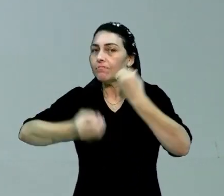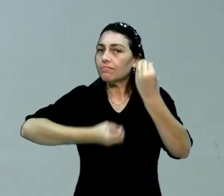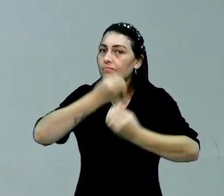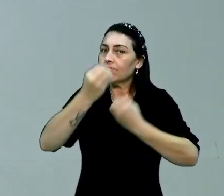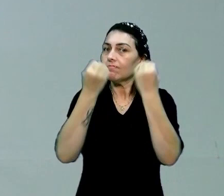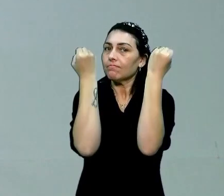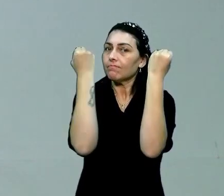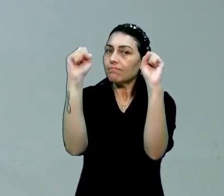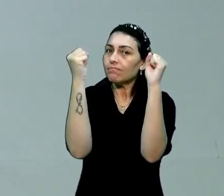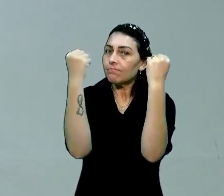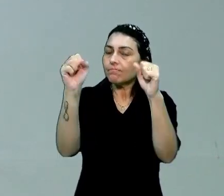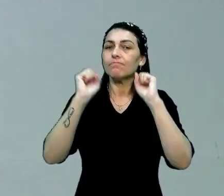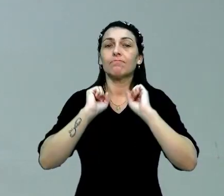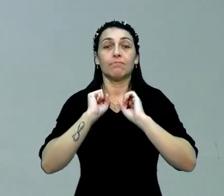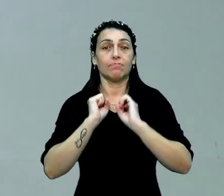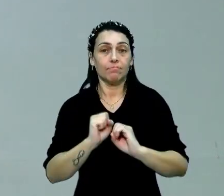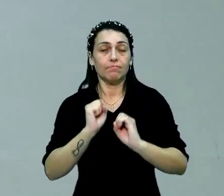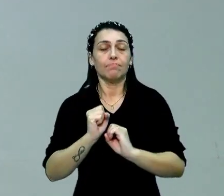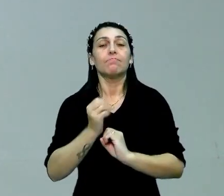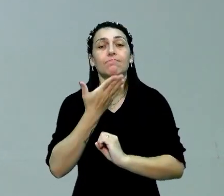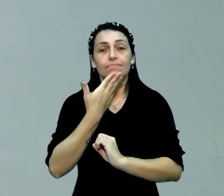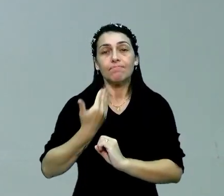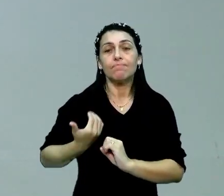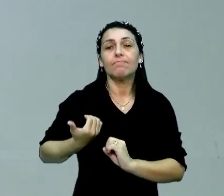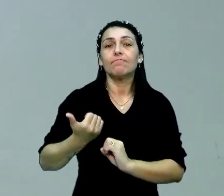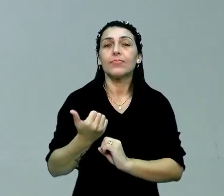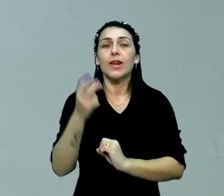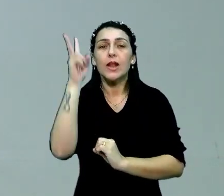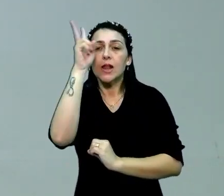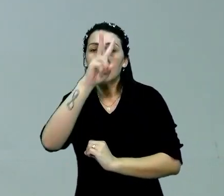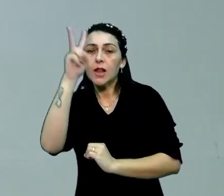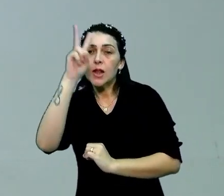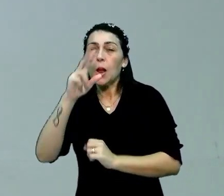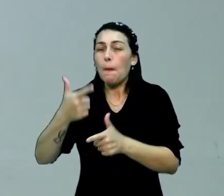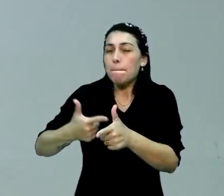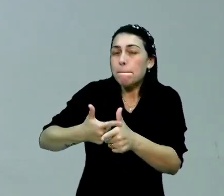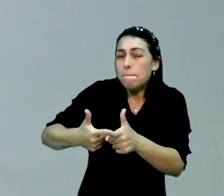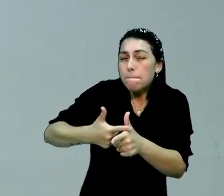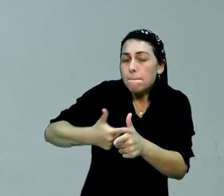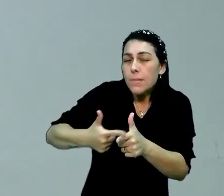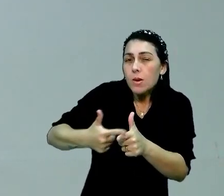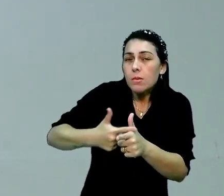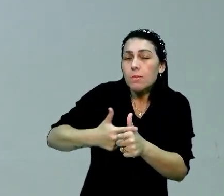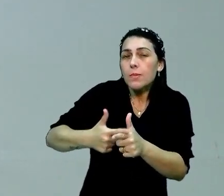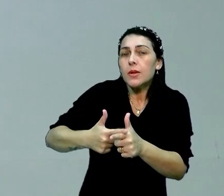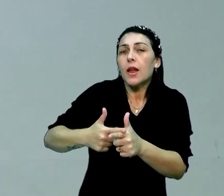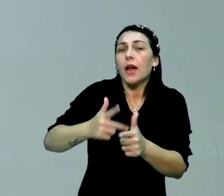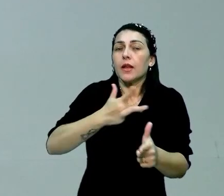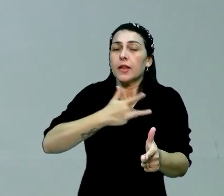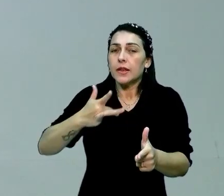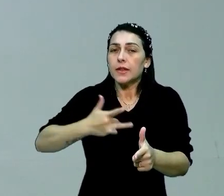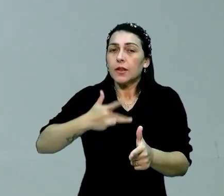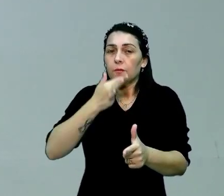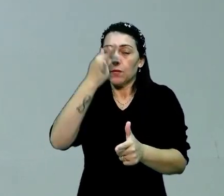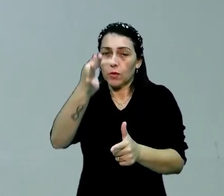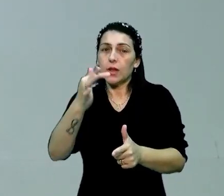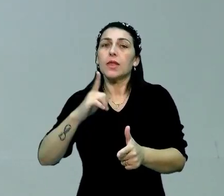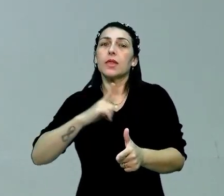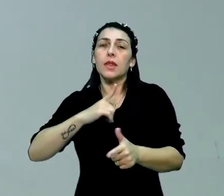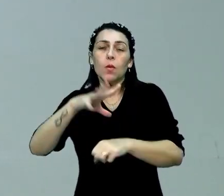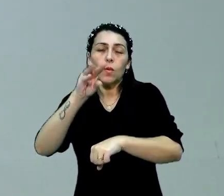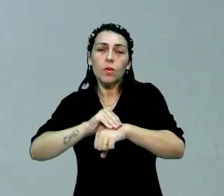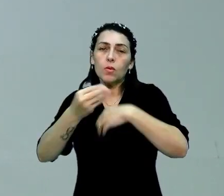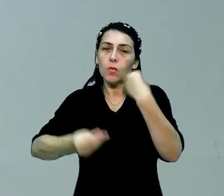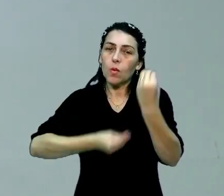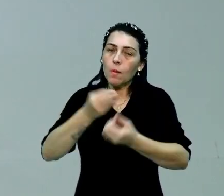atividade física pode amenizar. Lembra da questão de problematizar? Então é ter um conhecimento e ver como ele pode